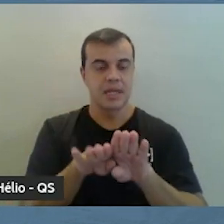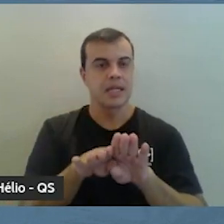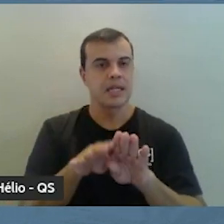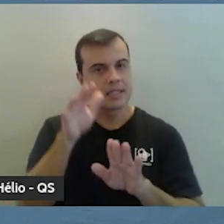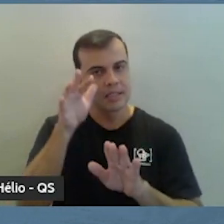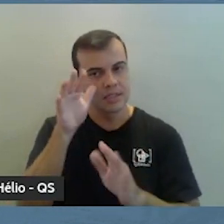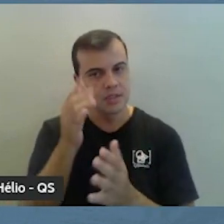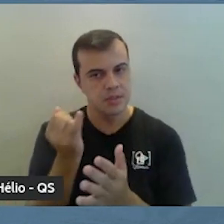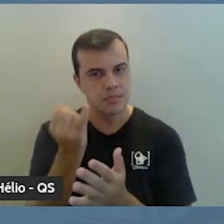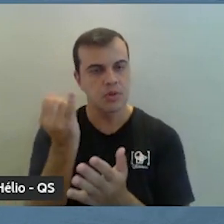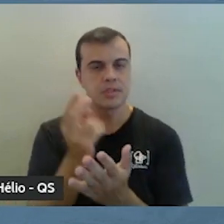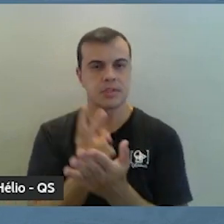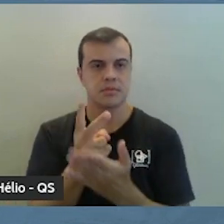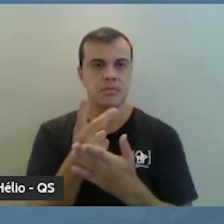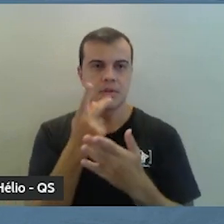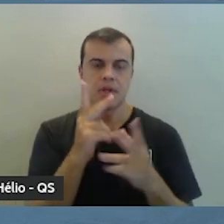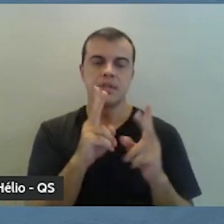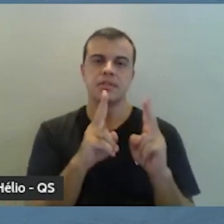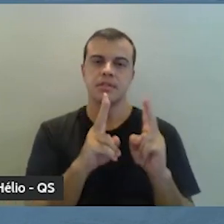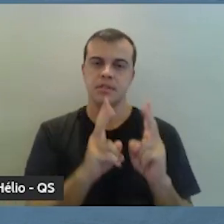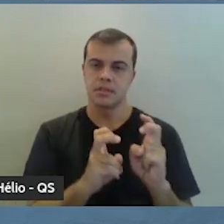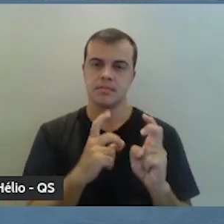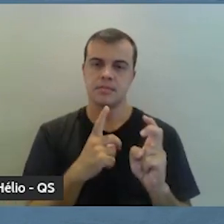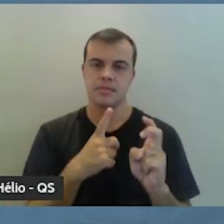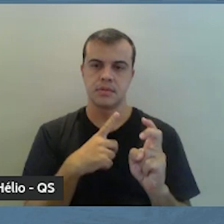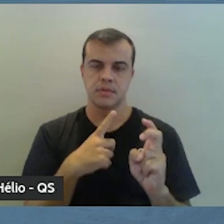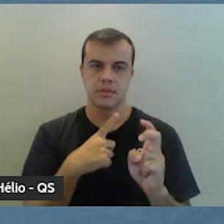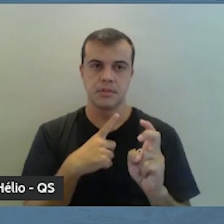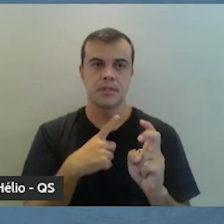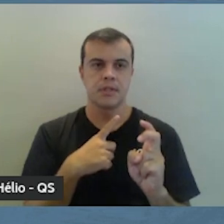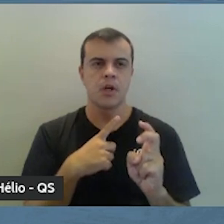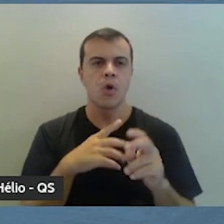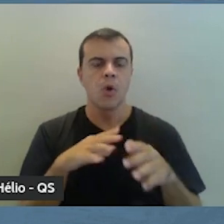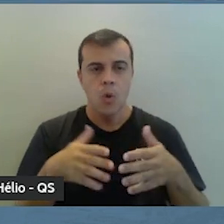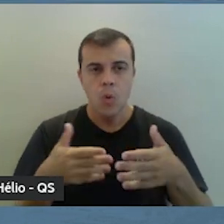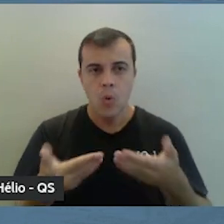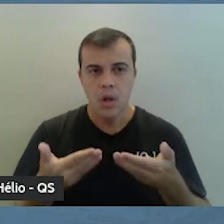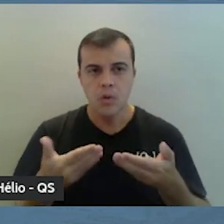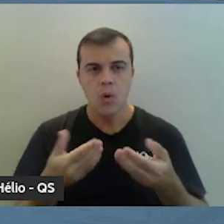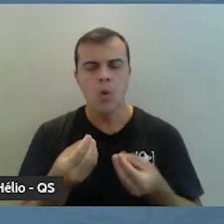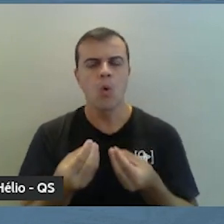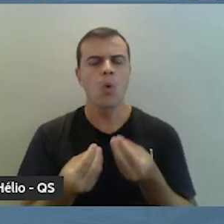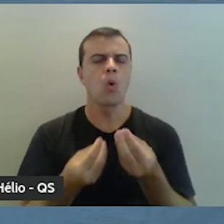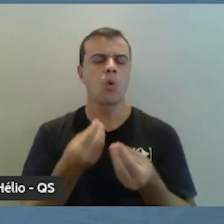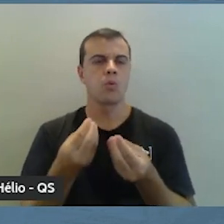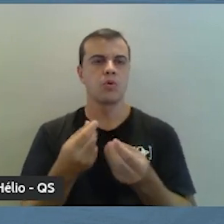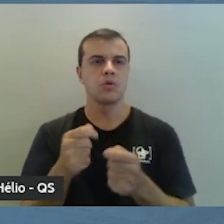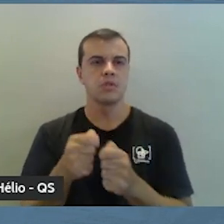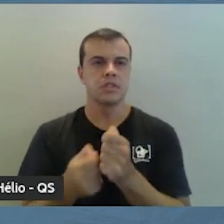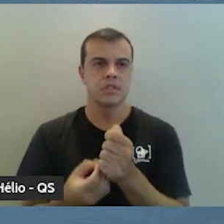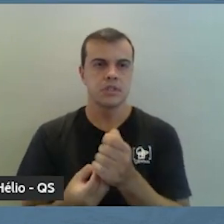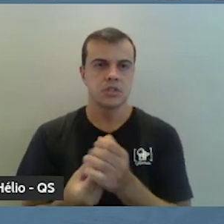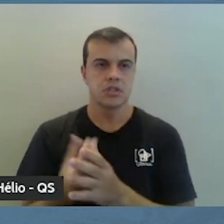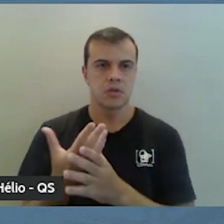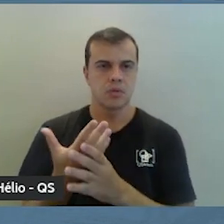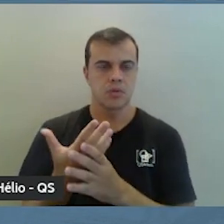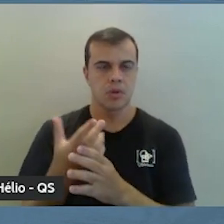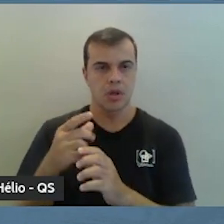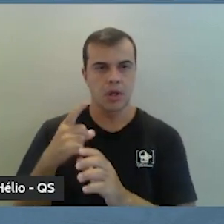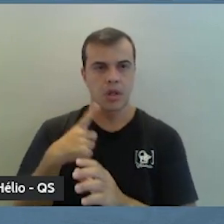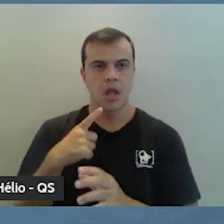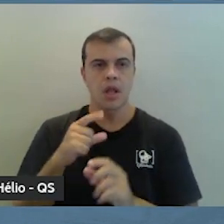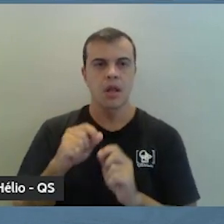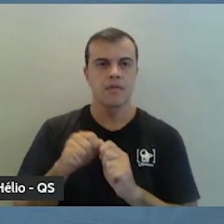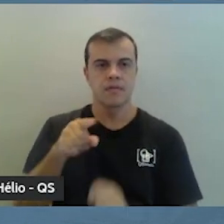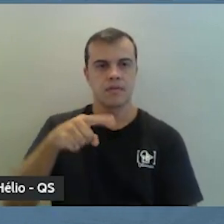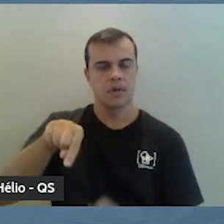de assistir, que a gente vai abordar justamente quando ou como o surgimento dessas pessoas produzindo e o que